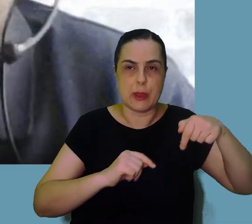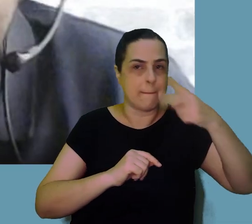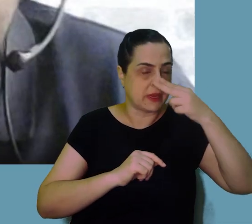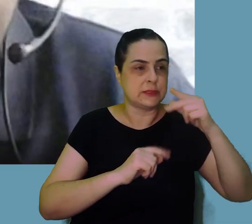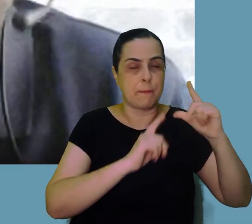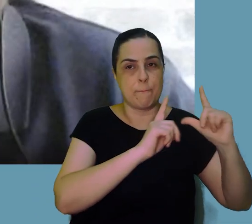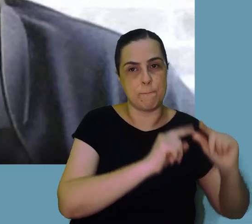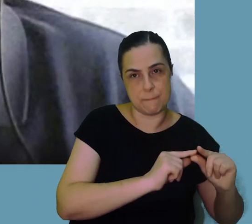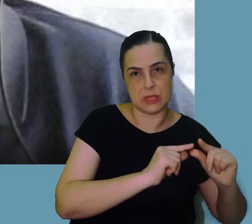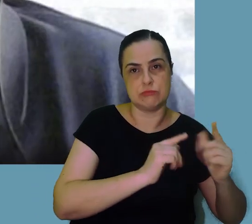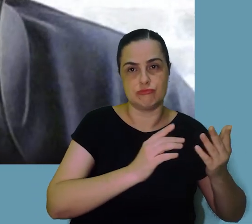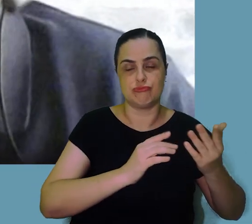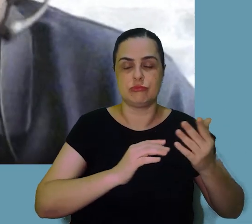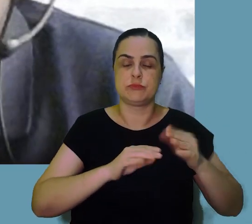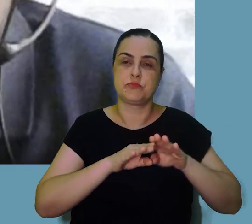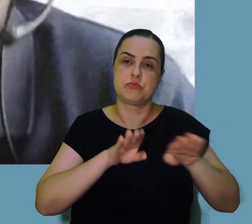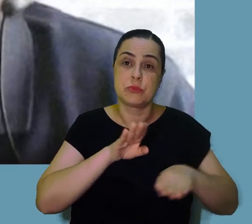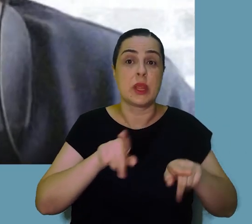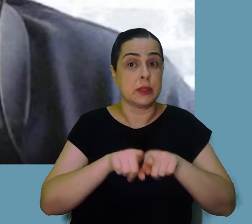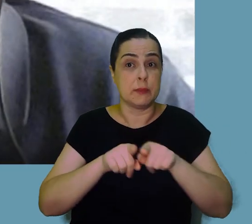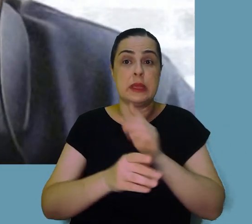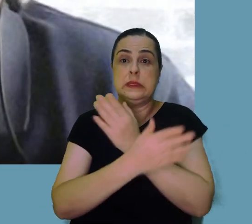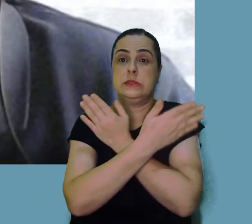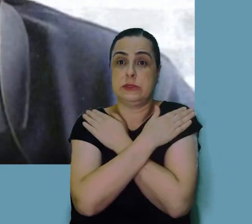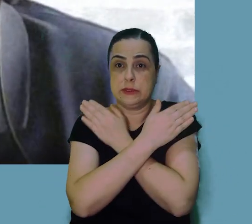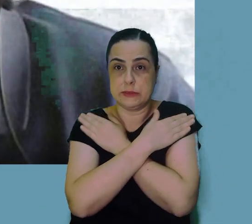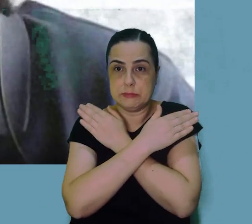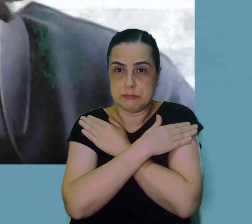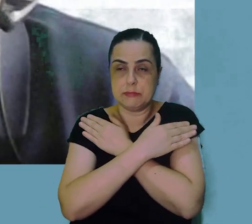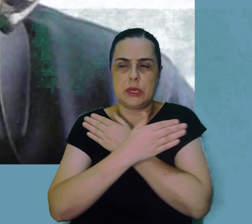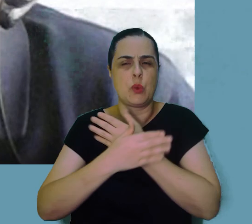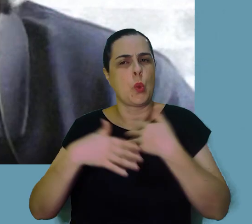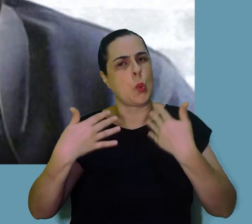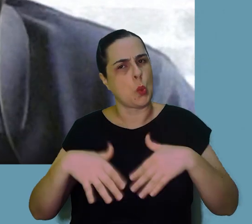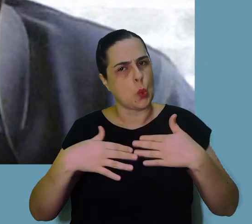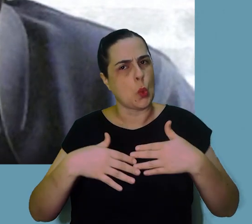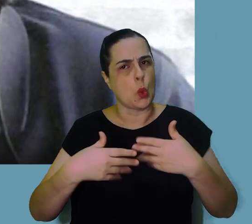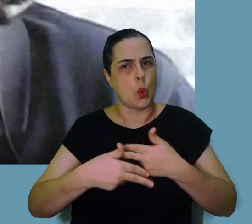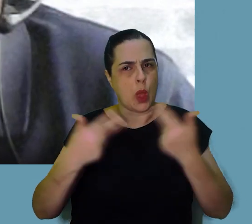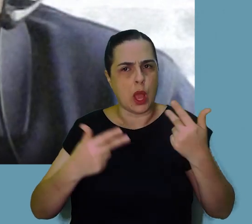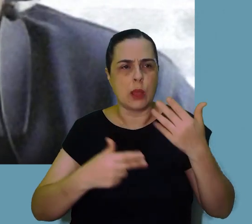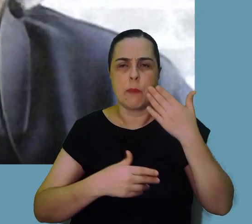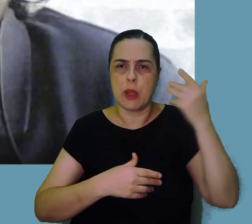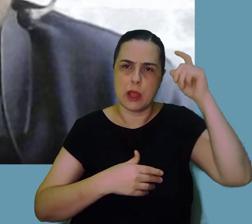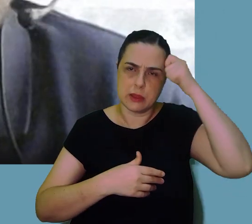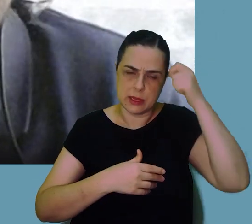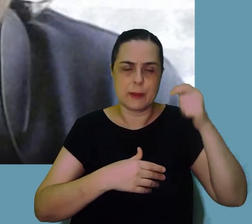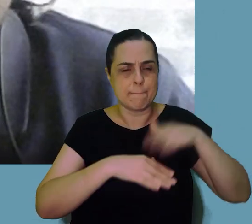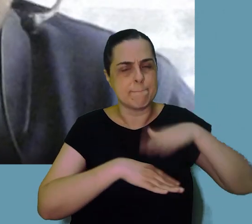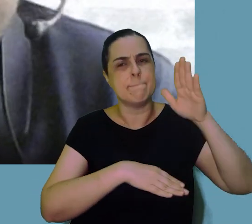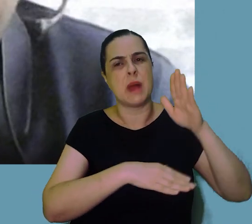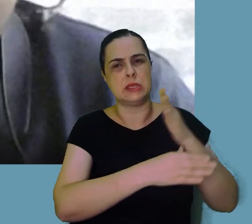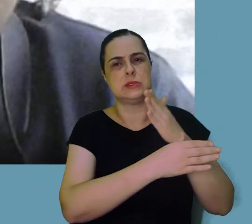de desemprego, né, que continua muito alta quando a gente cruza com os dados de raça, e também a questão